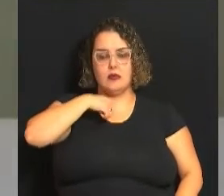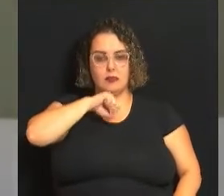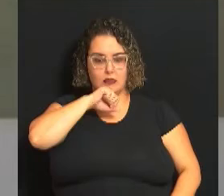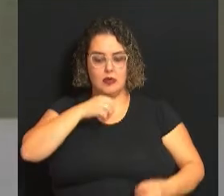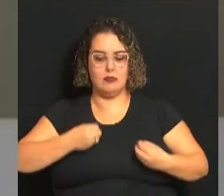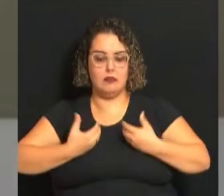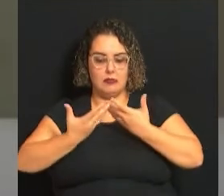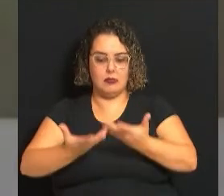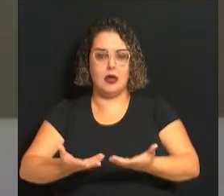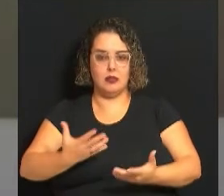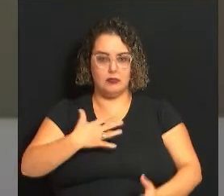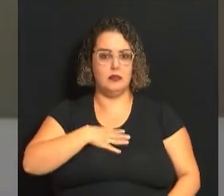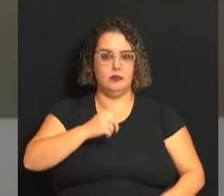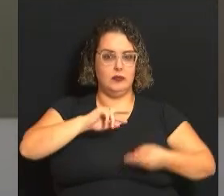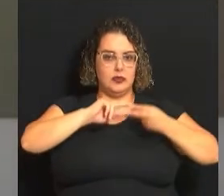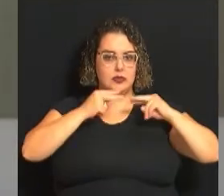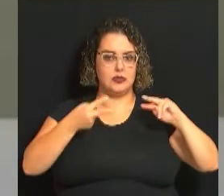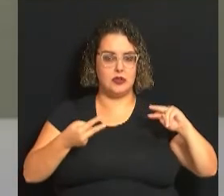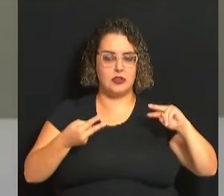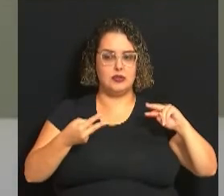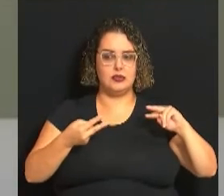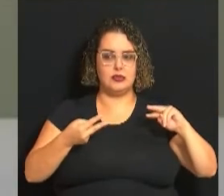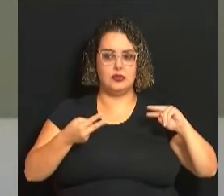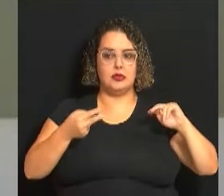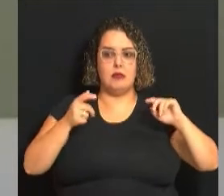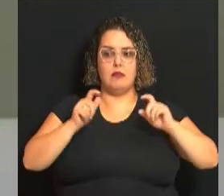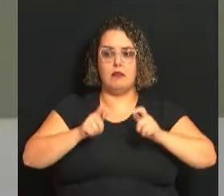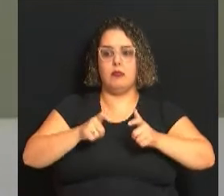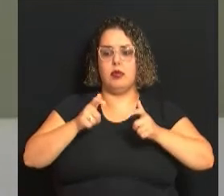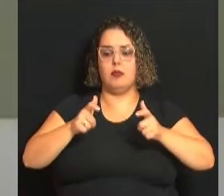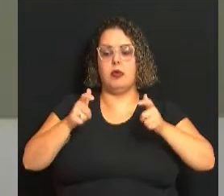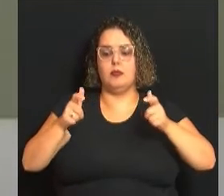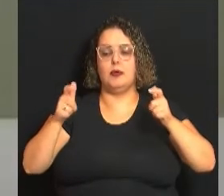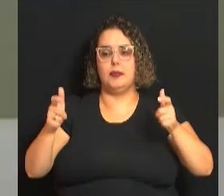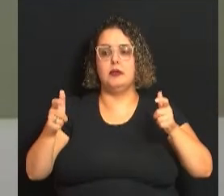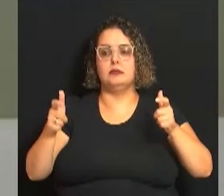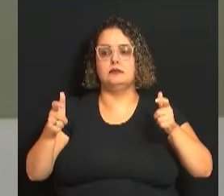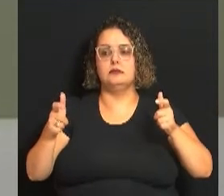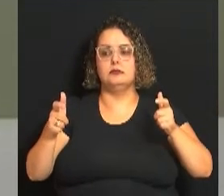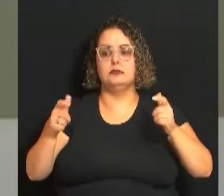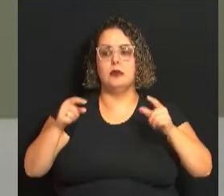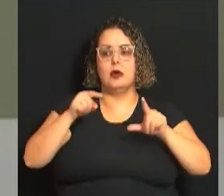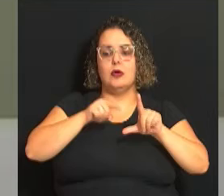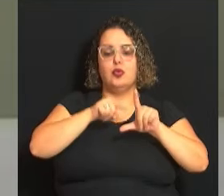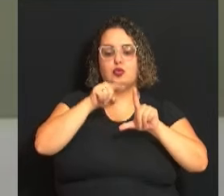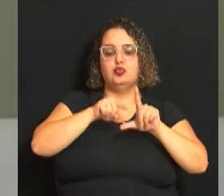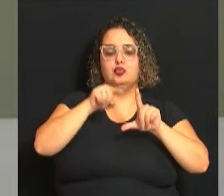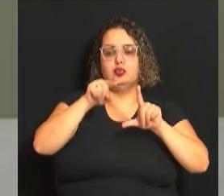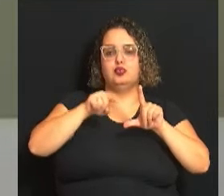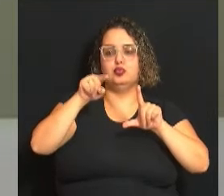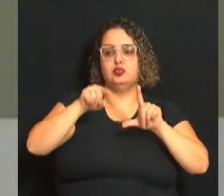filho e que aumenta o índice de